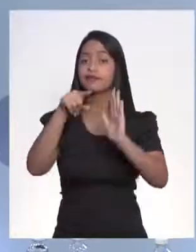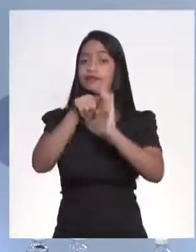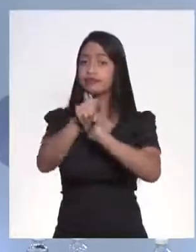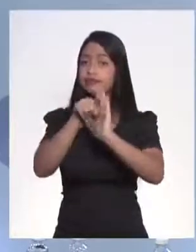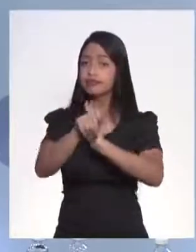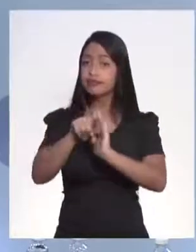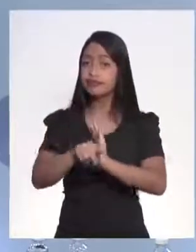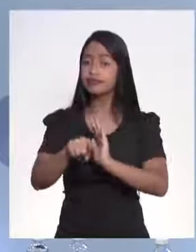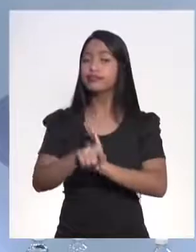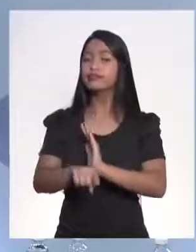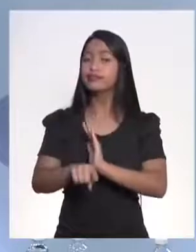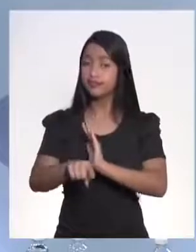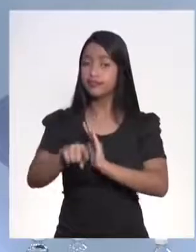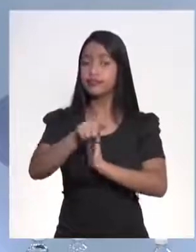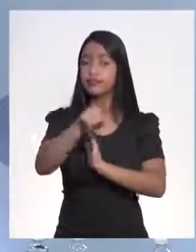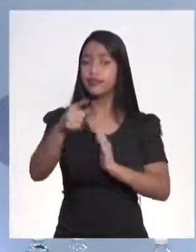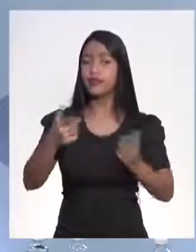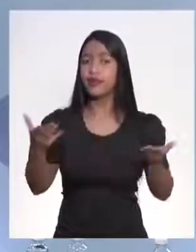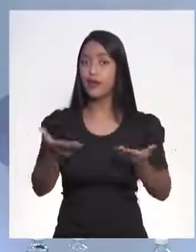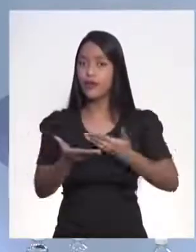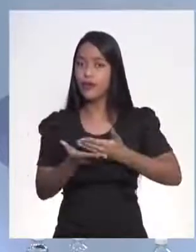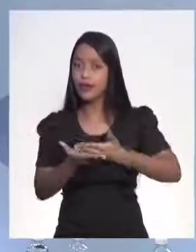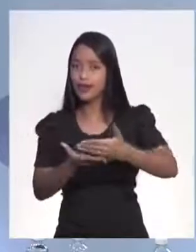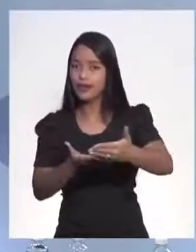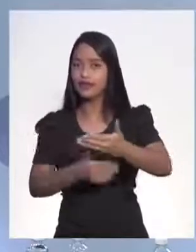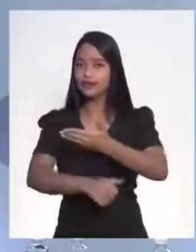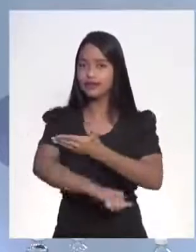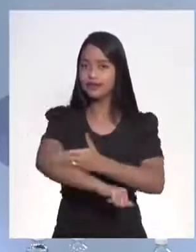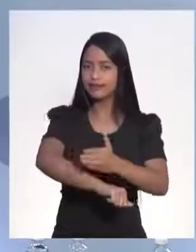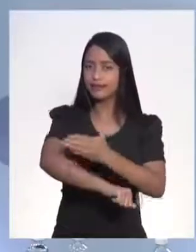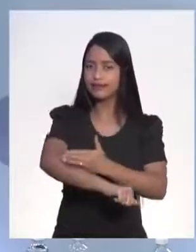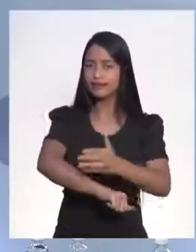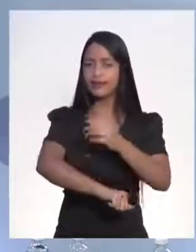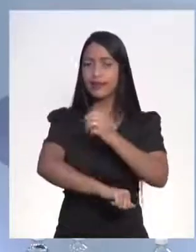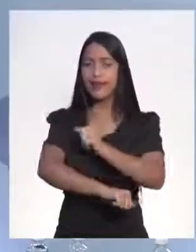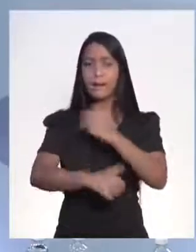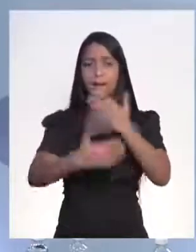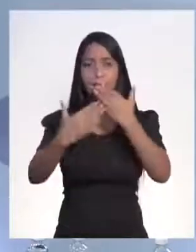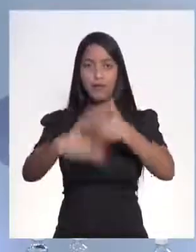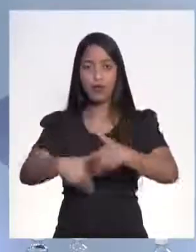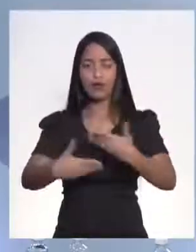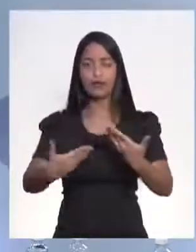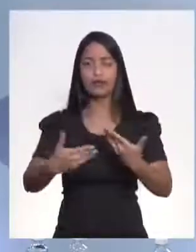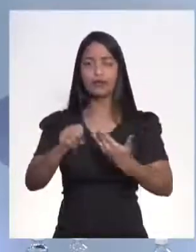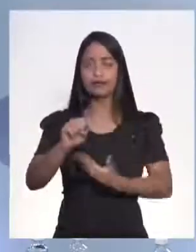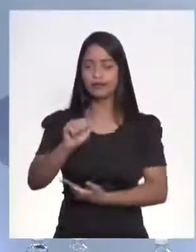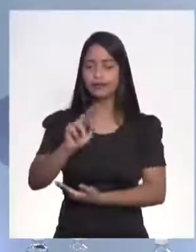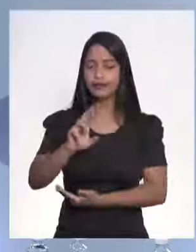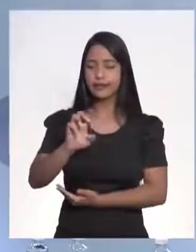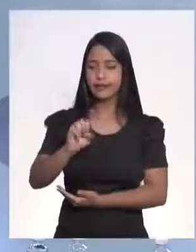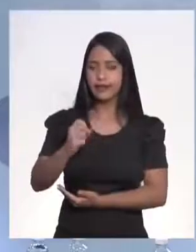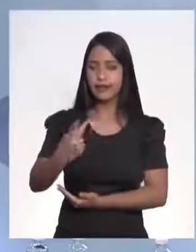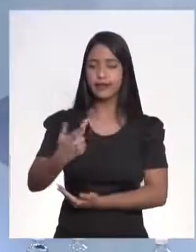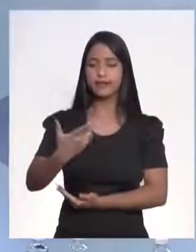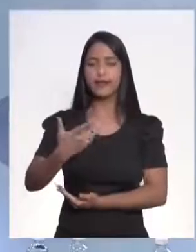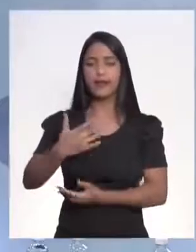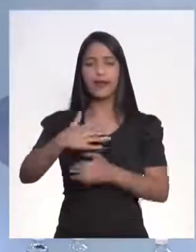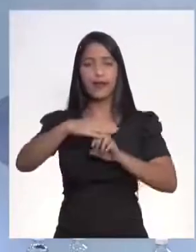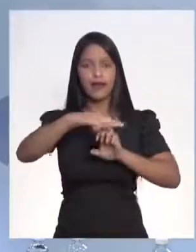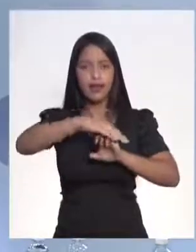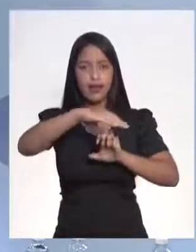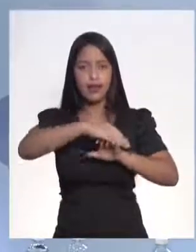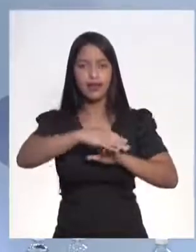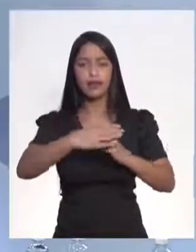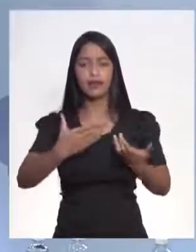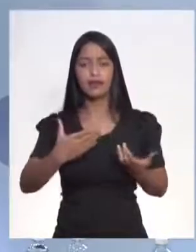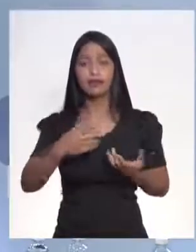questões também vocês já estão começando a treinar pra pertences aresta tem as provas da Etec que vocês fazem lá quando vocês olharem